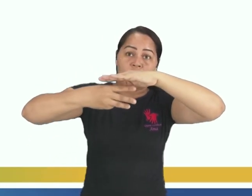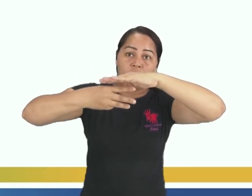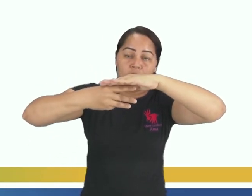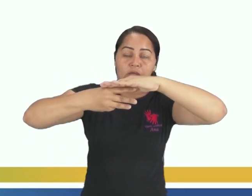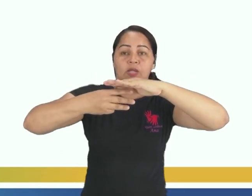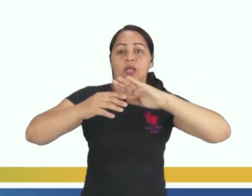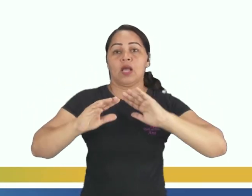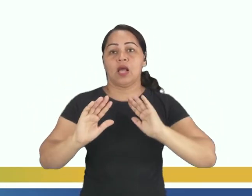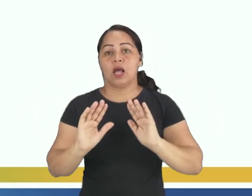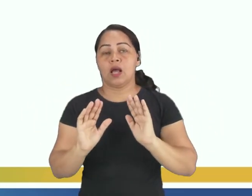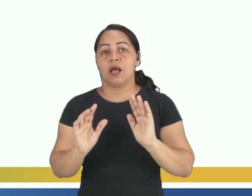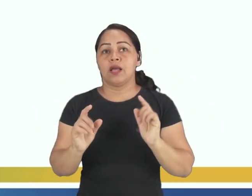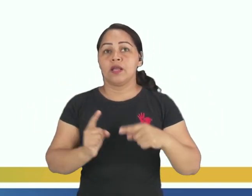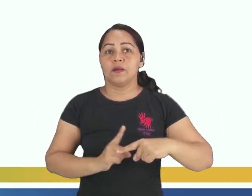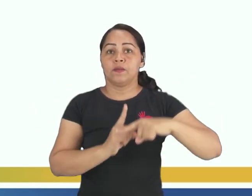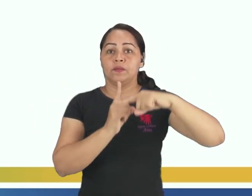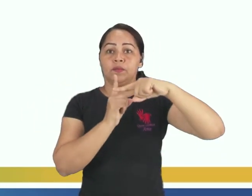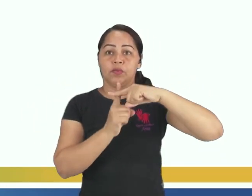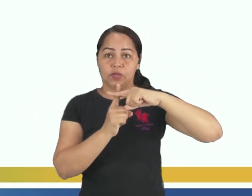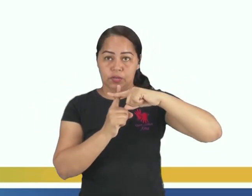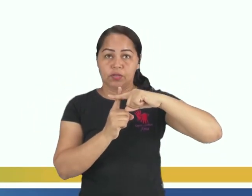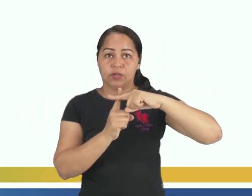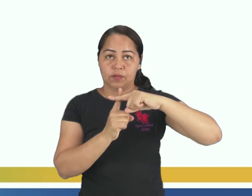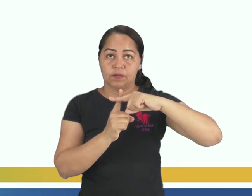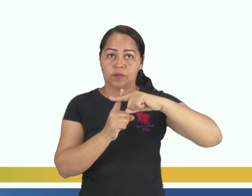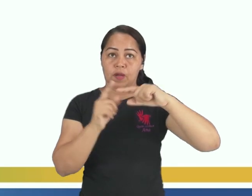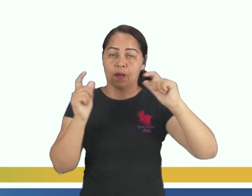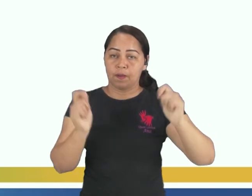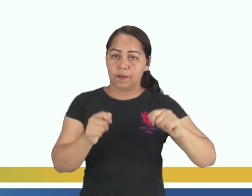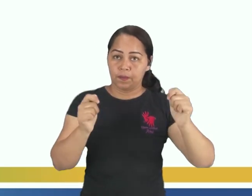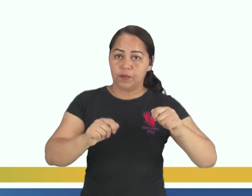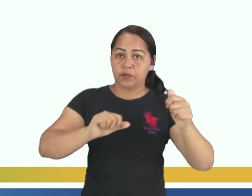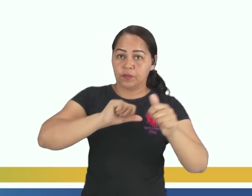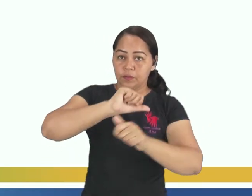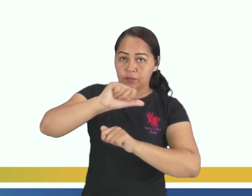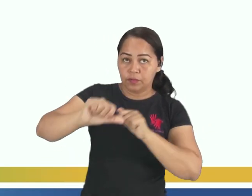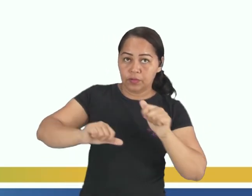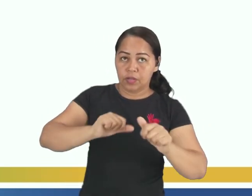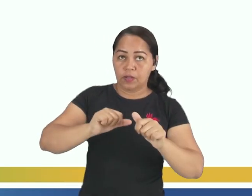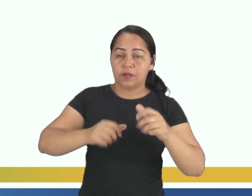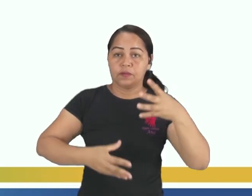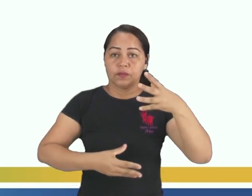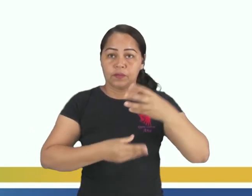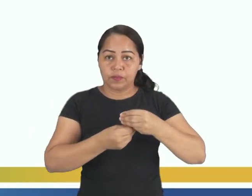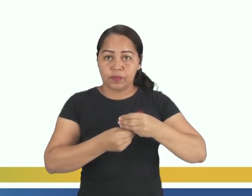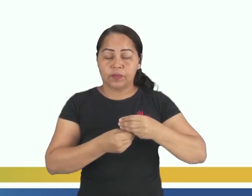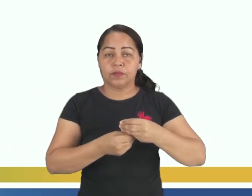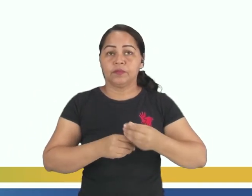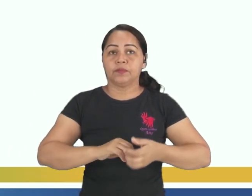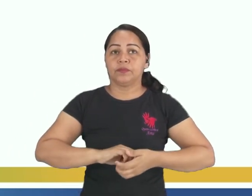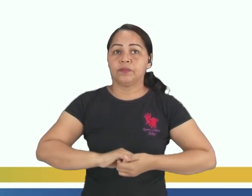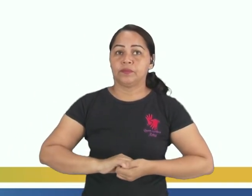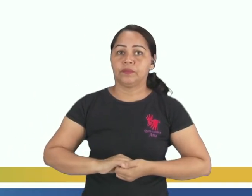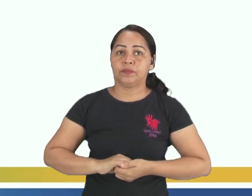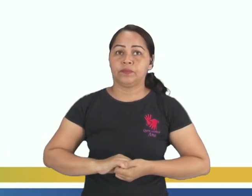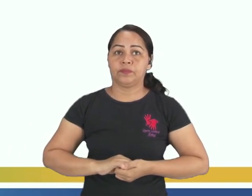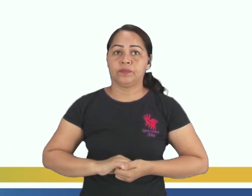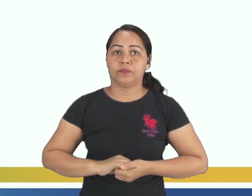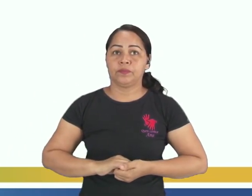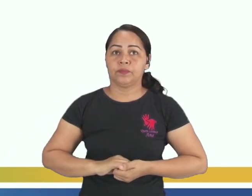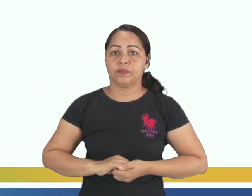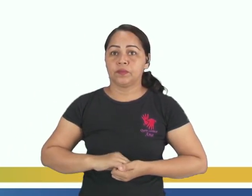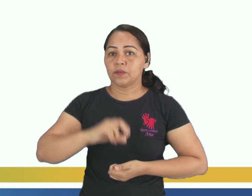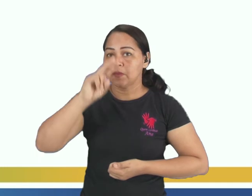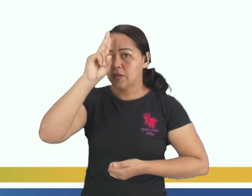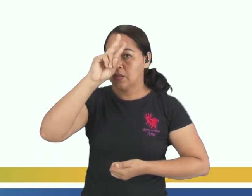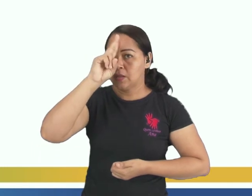fica positivo. E aqui eu posso aplicar a definição, né, de potência com expoente fracionário. Então,